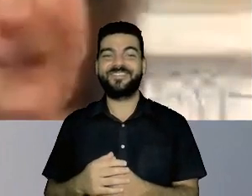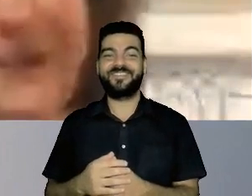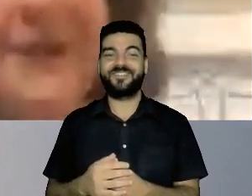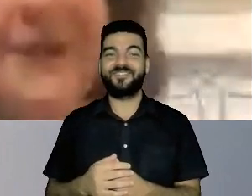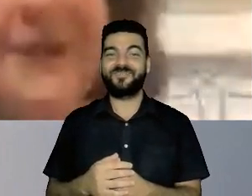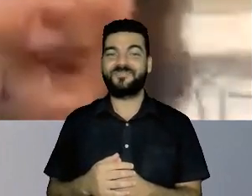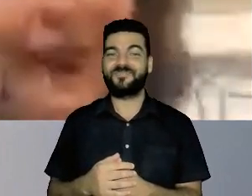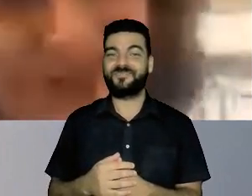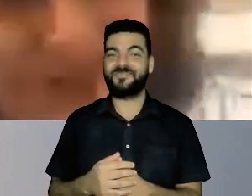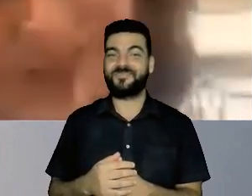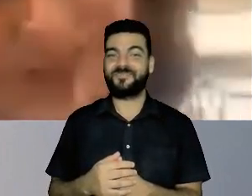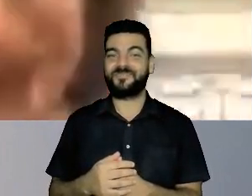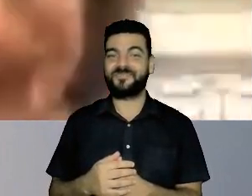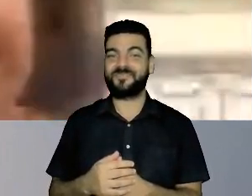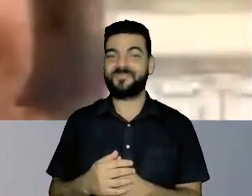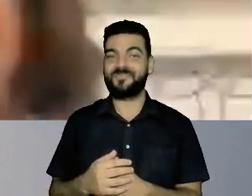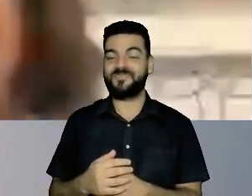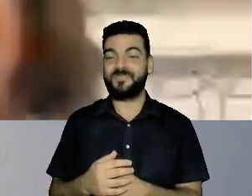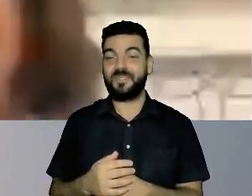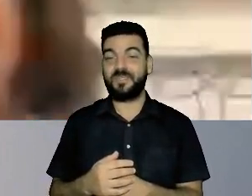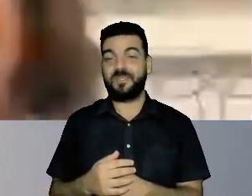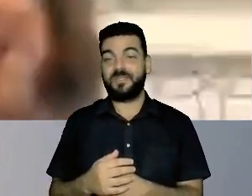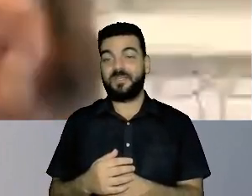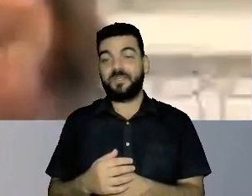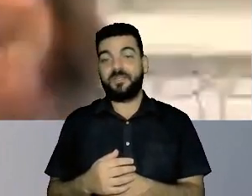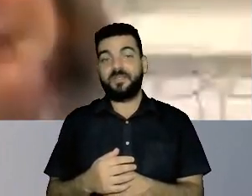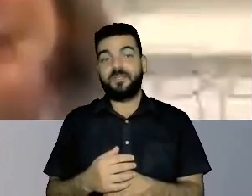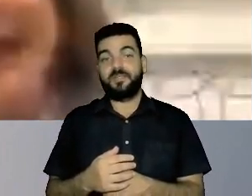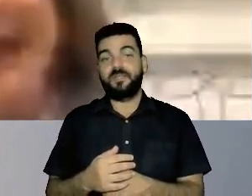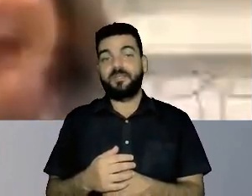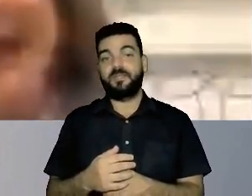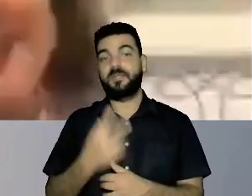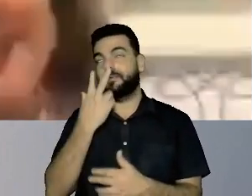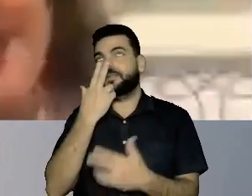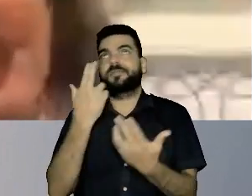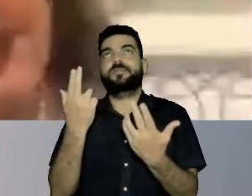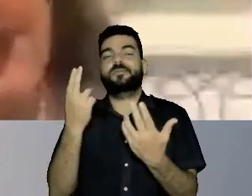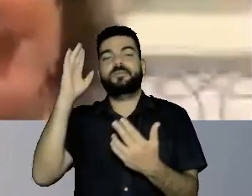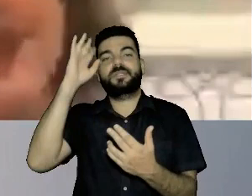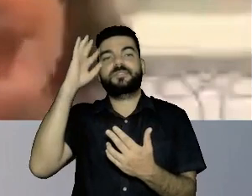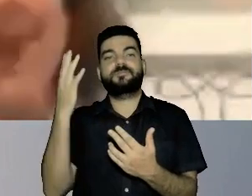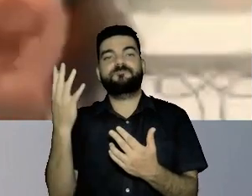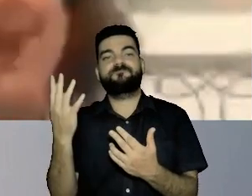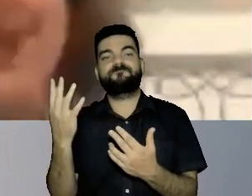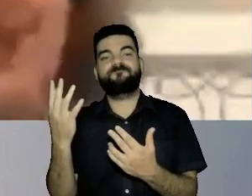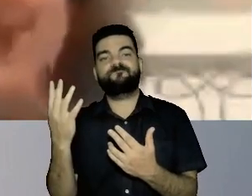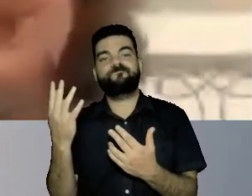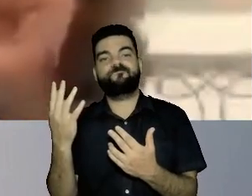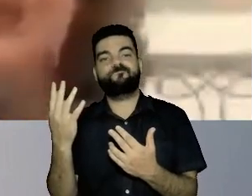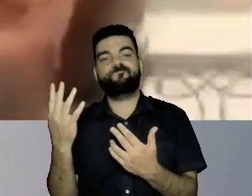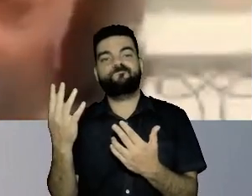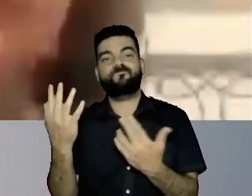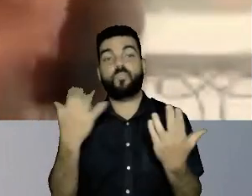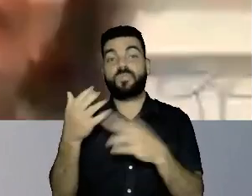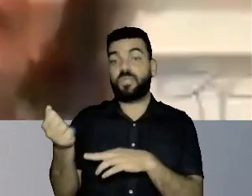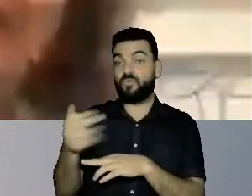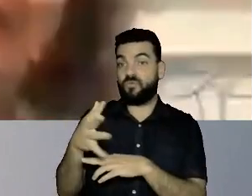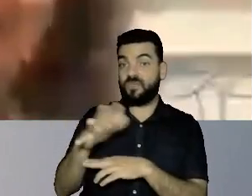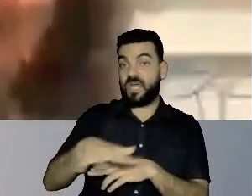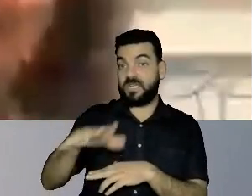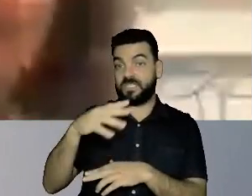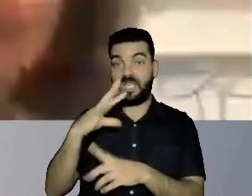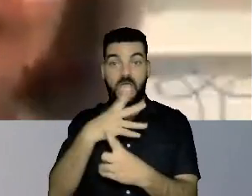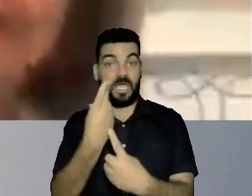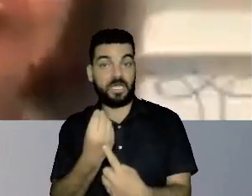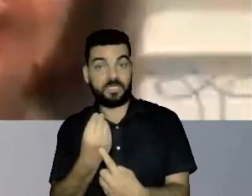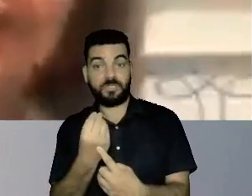né? Quer dizer, se você quiser pagar, você vai na casa dela. Então, é muito interessante essa questão, e essa questão, a gente não